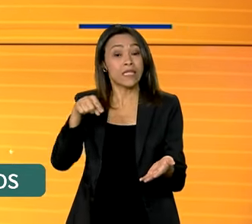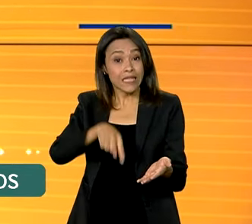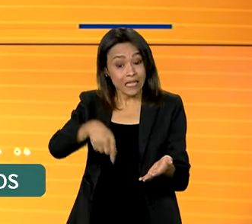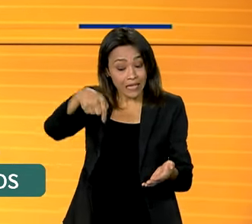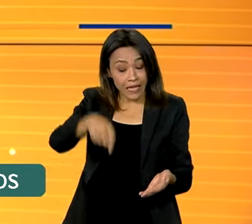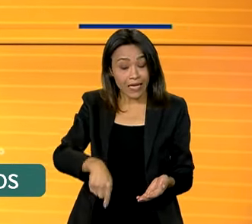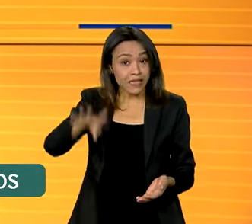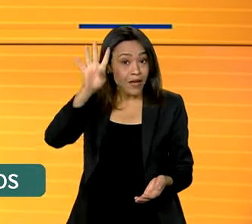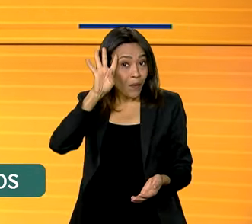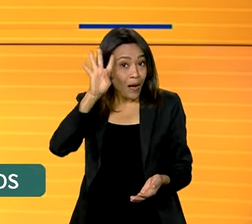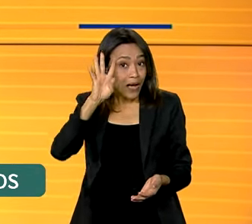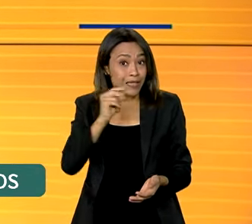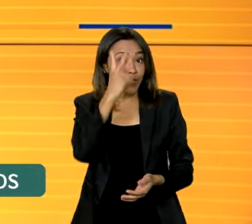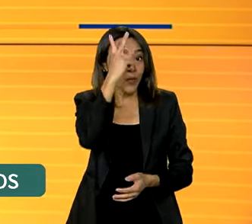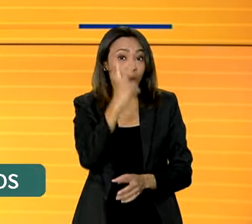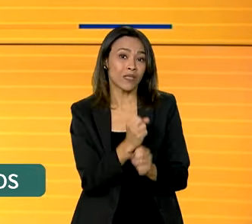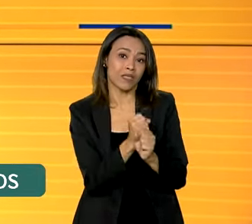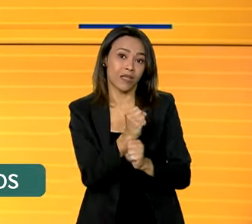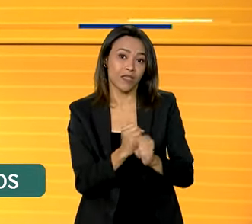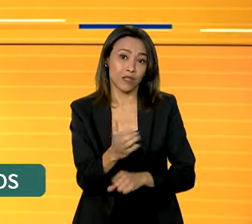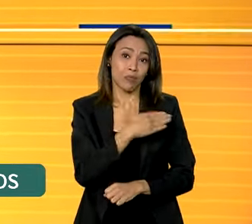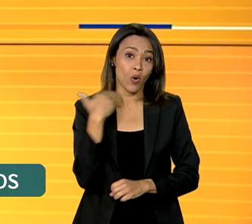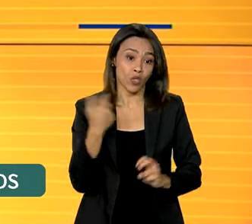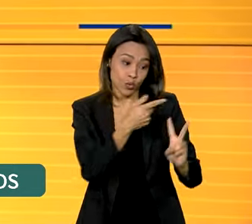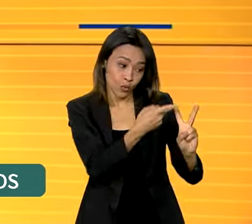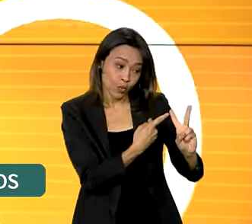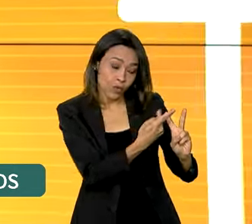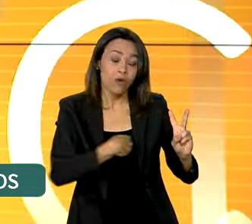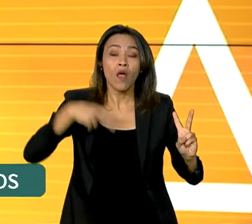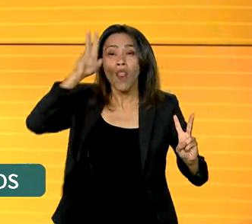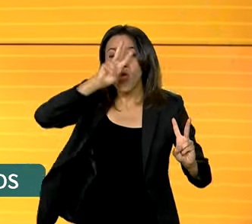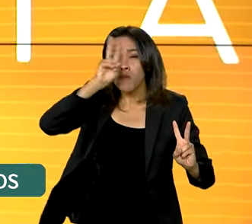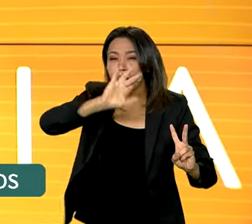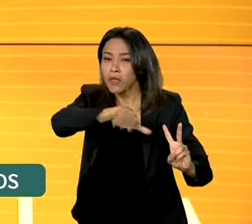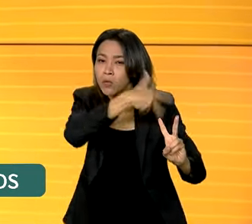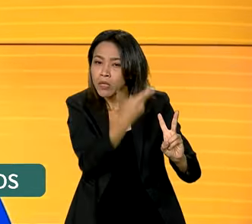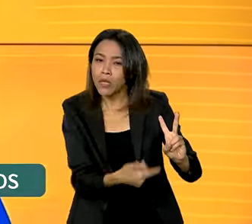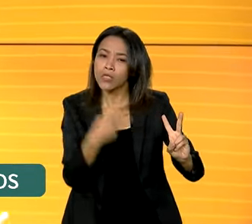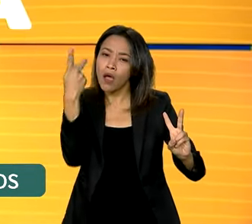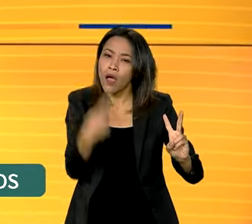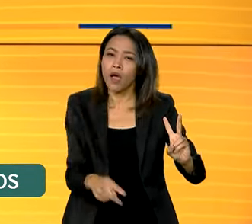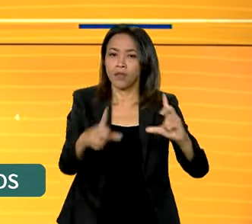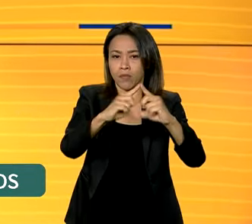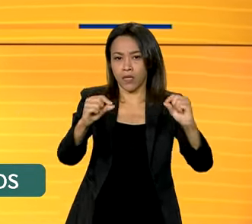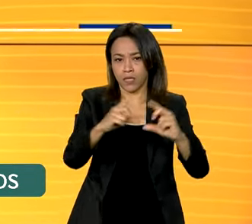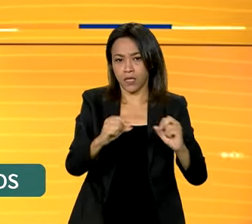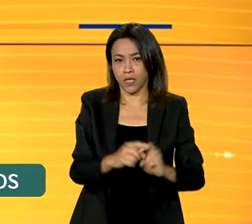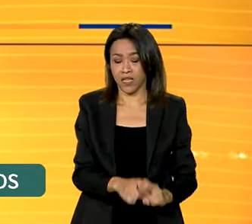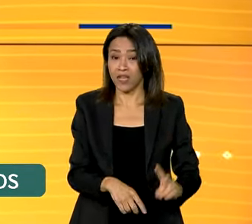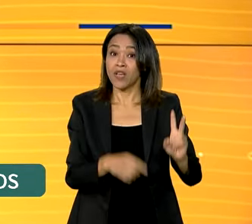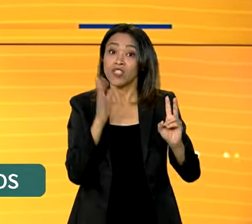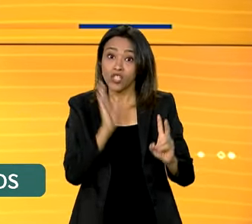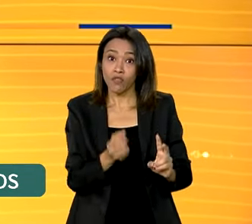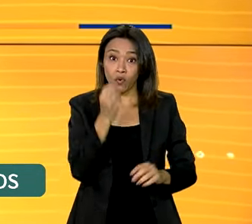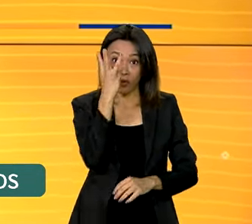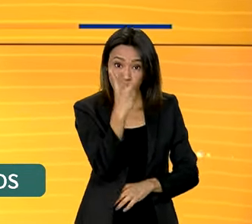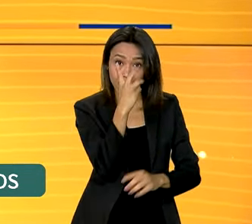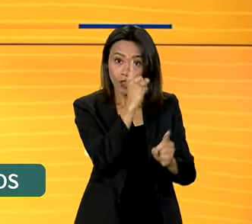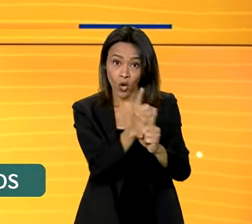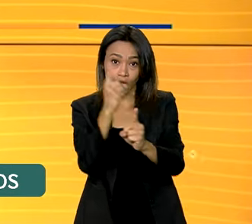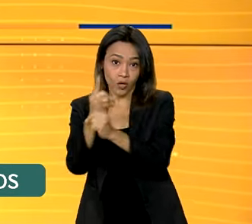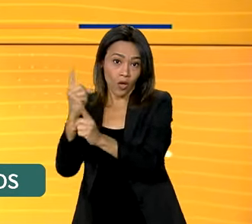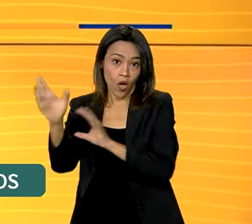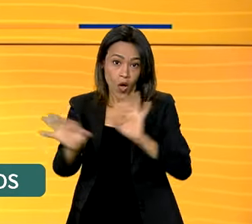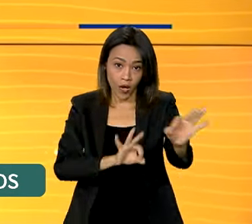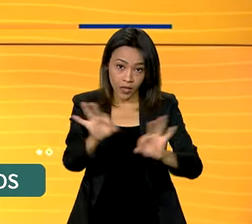mortes completaram 2 anos, eles foram lembrados e homenageados em Brasília. Foram 3 atos organizados pelo Ministério